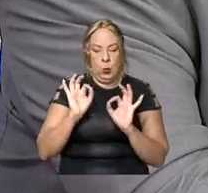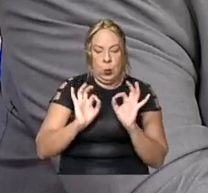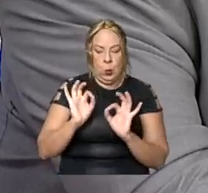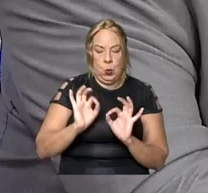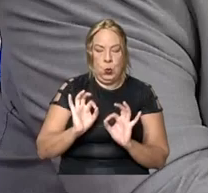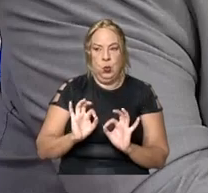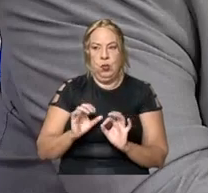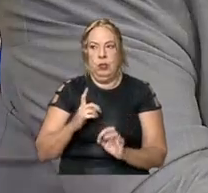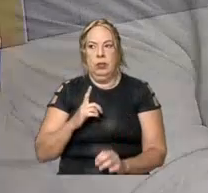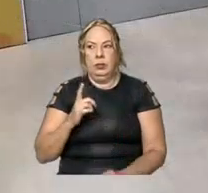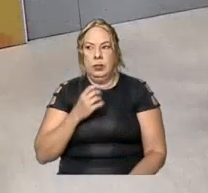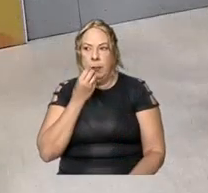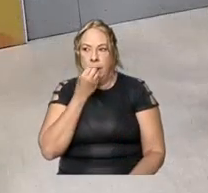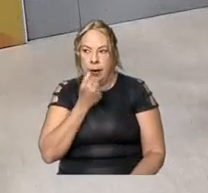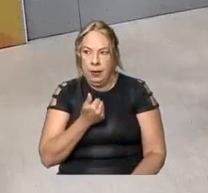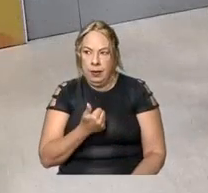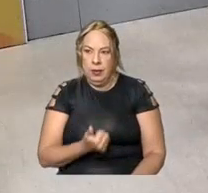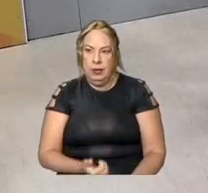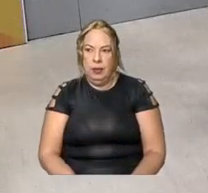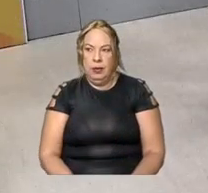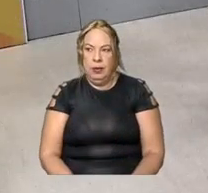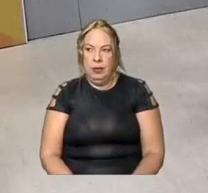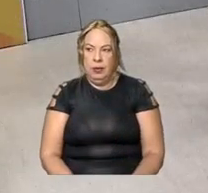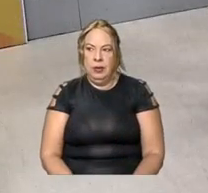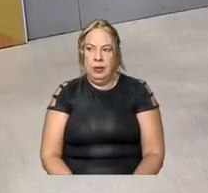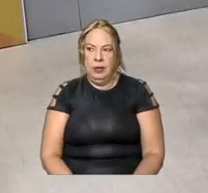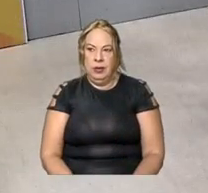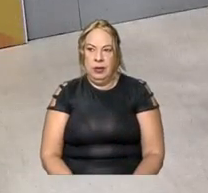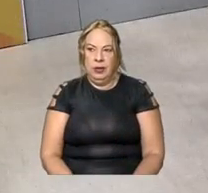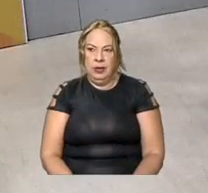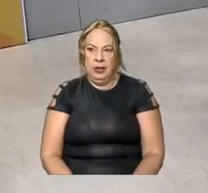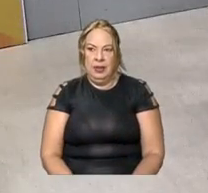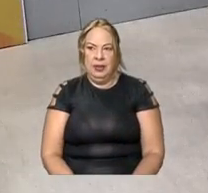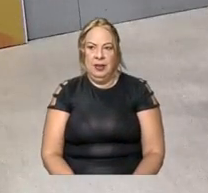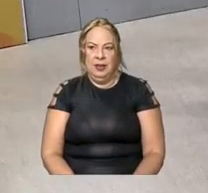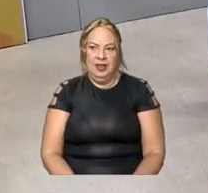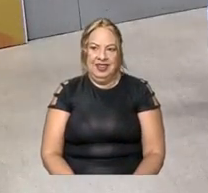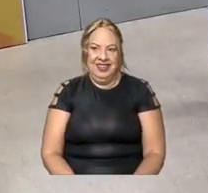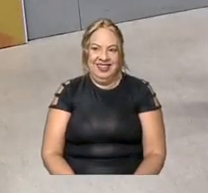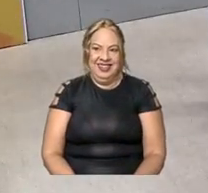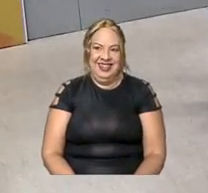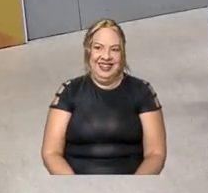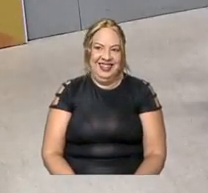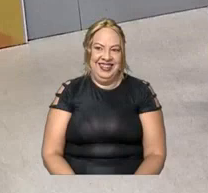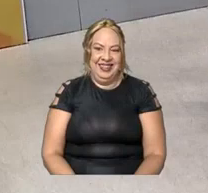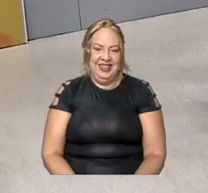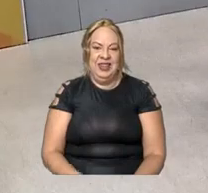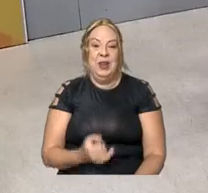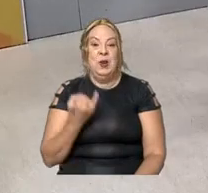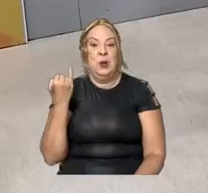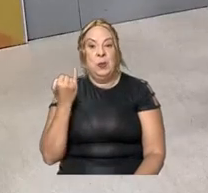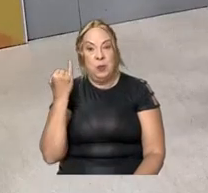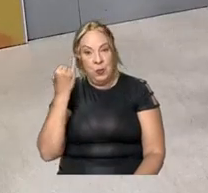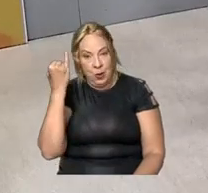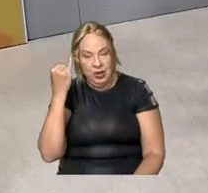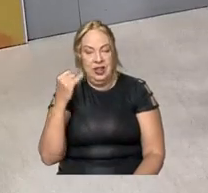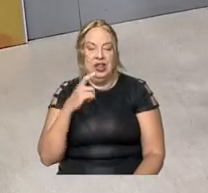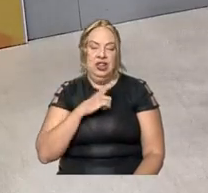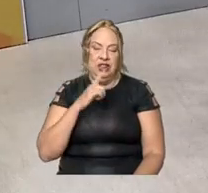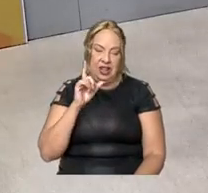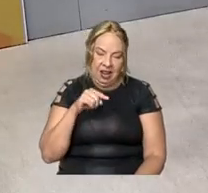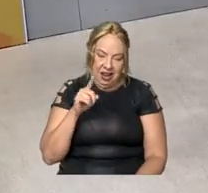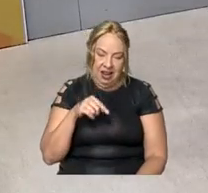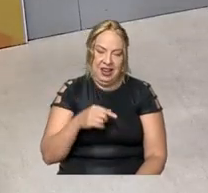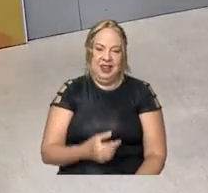você ia falar a frase que ele fala sempre. Qual? O importante é o que importa, é, né? É isso que eu ia falar. Pronto, é isso, meu amigo. Você foi cheio. É